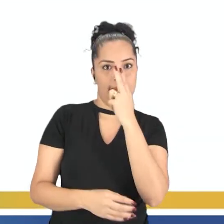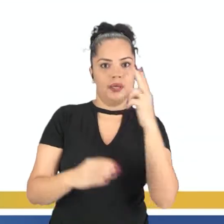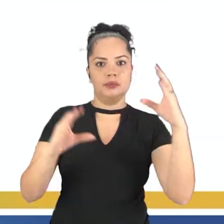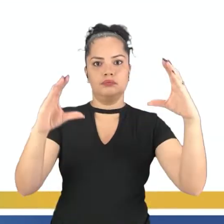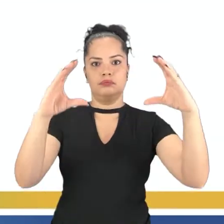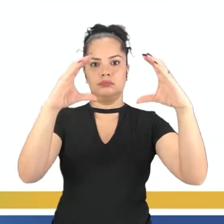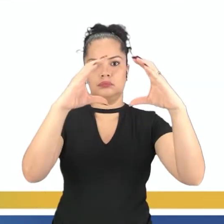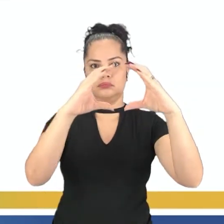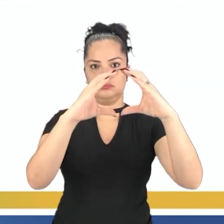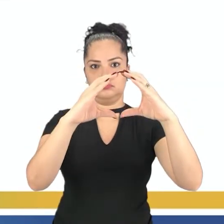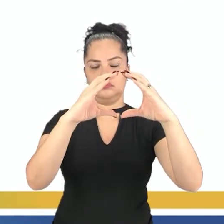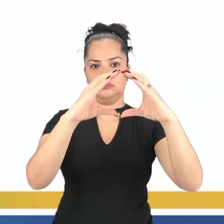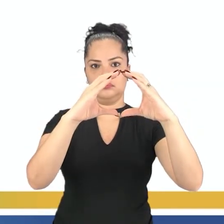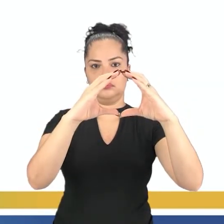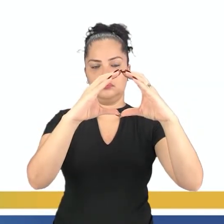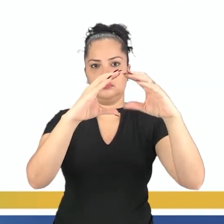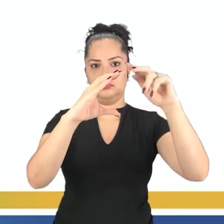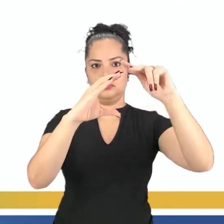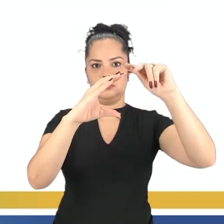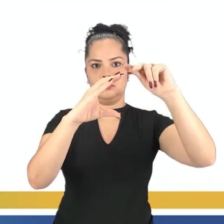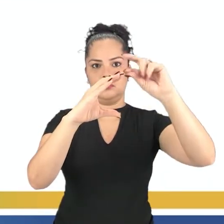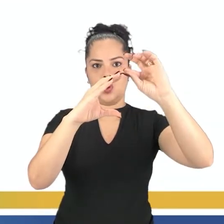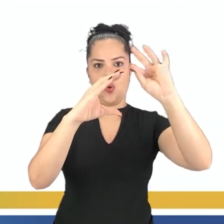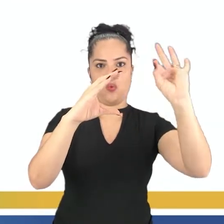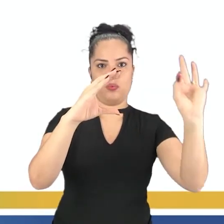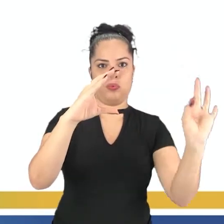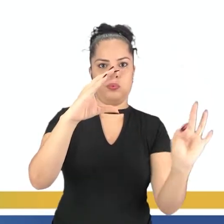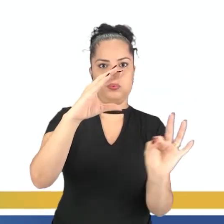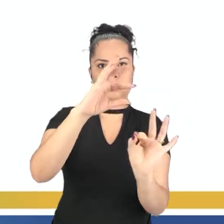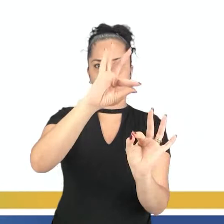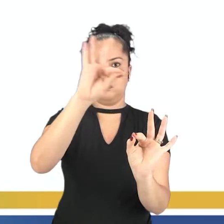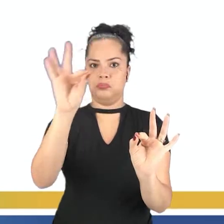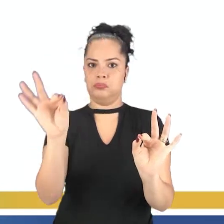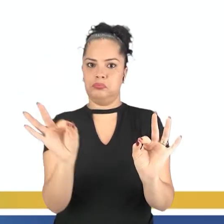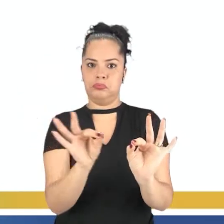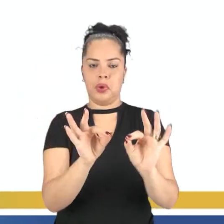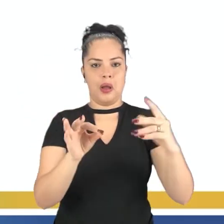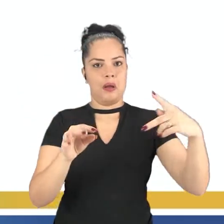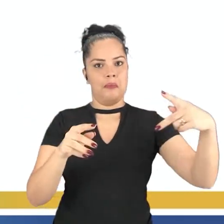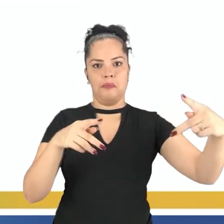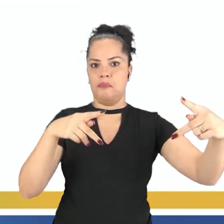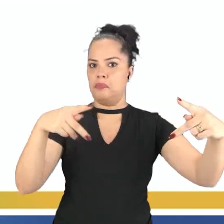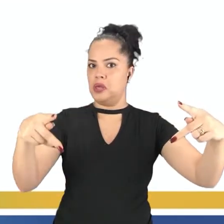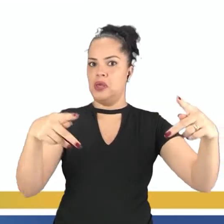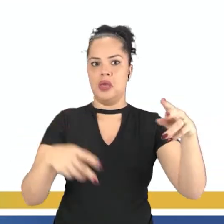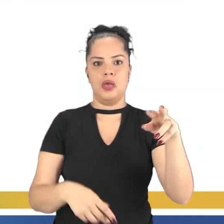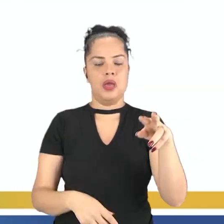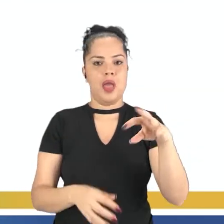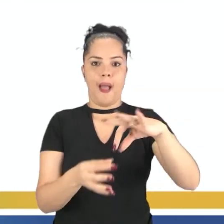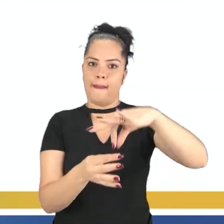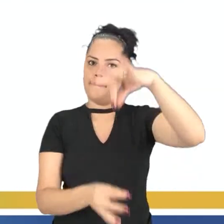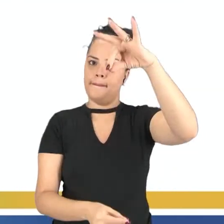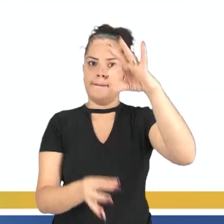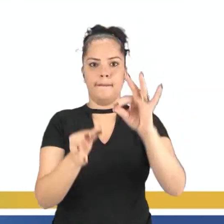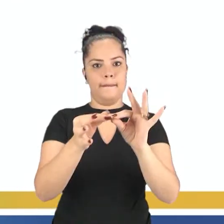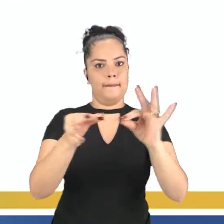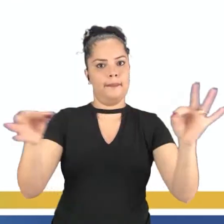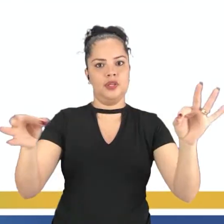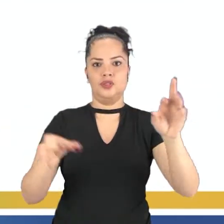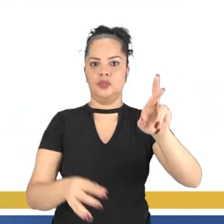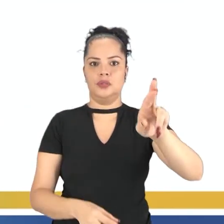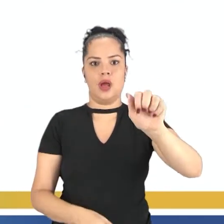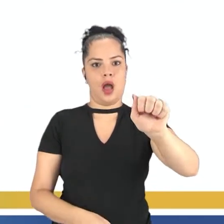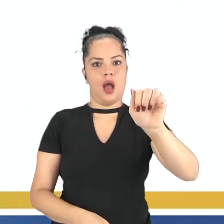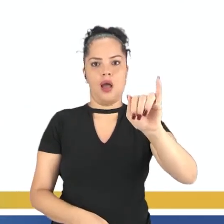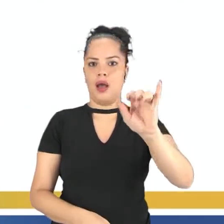os pontos do espaço que estão a uma distância menor ou igual a uma medida de raio, que eu falo raio da esfera. Então,